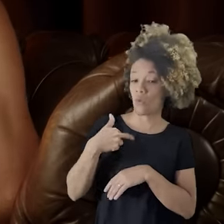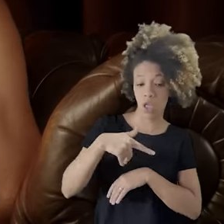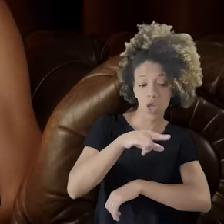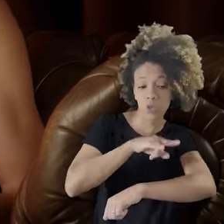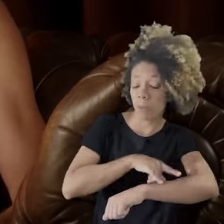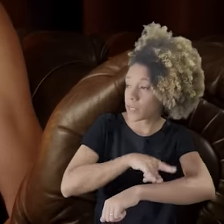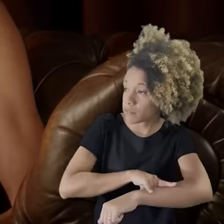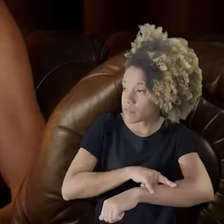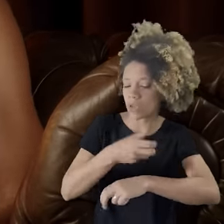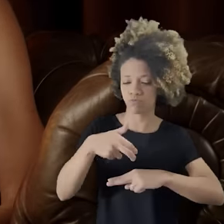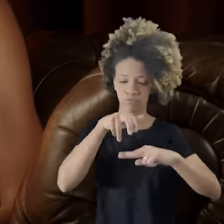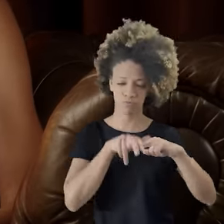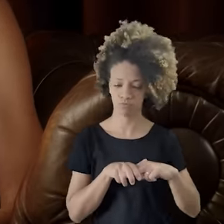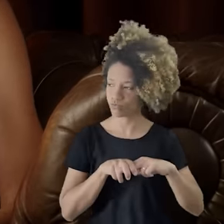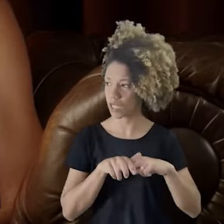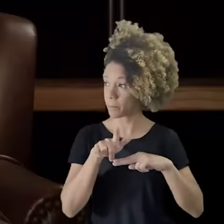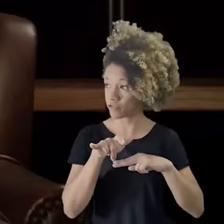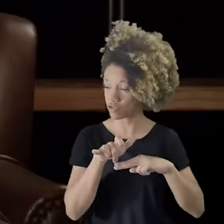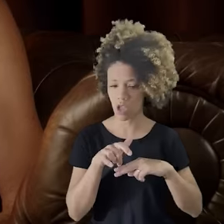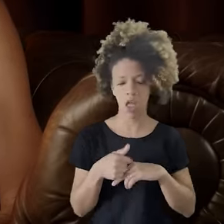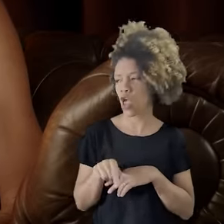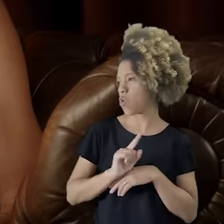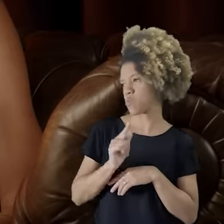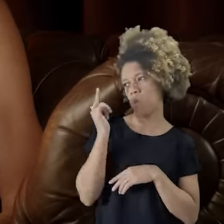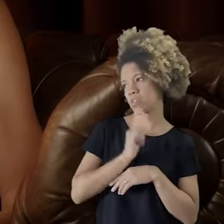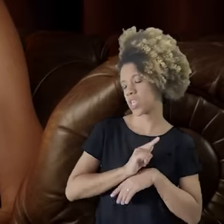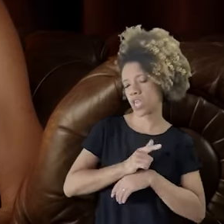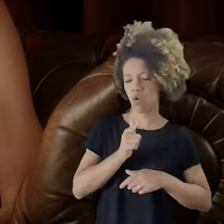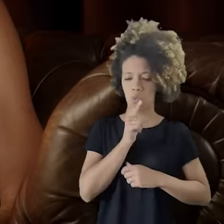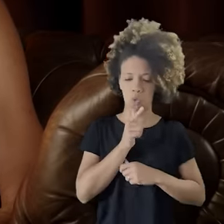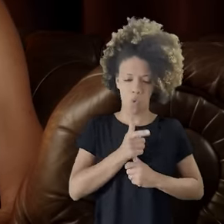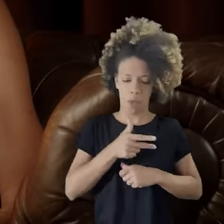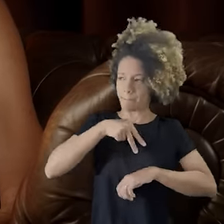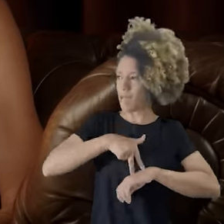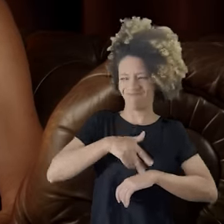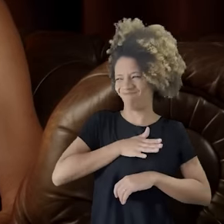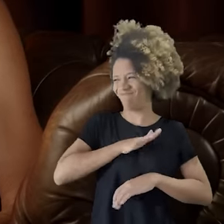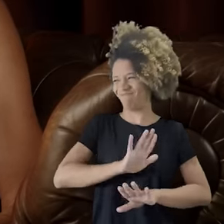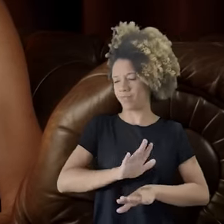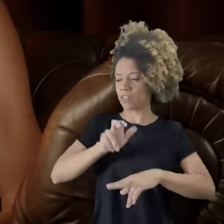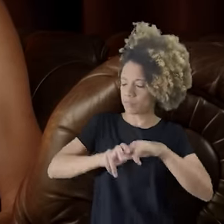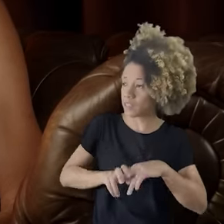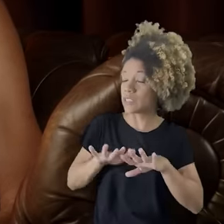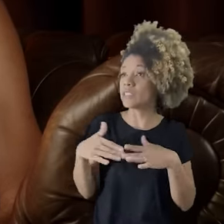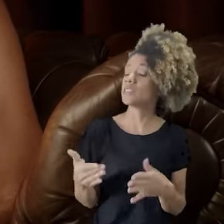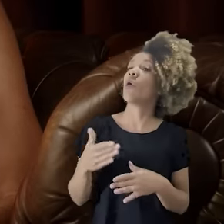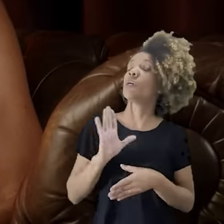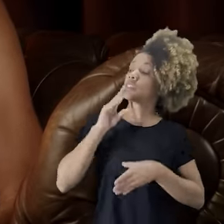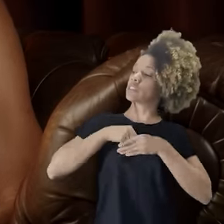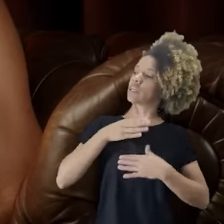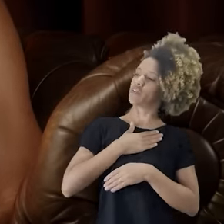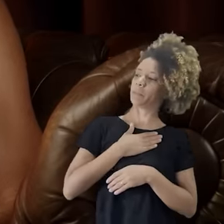ia no banheiro fazer xixi sentada não fazia xixi de pé não gostava então é uma coisa que